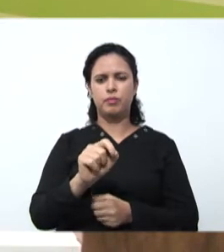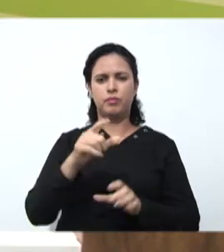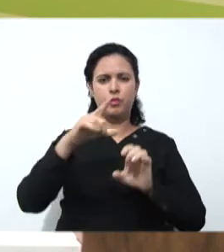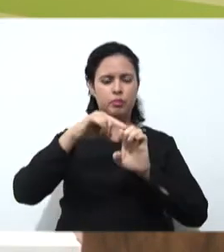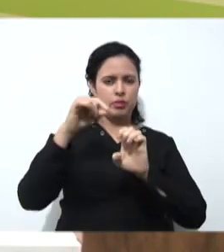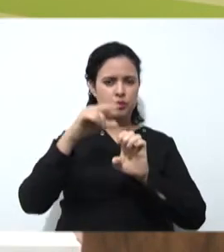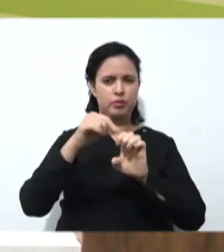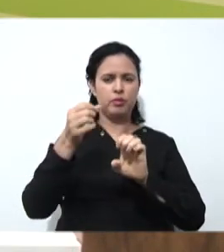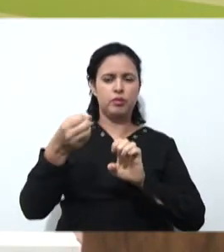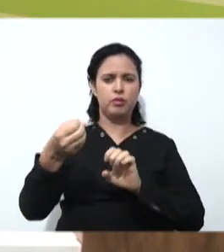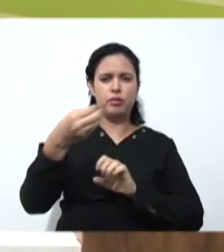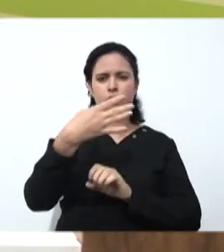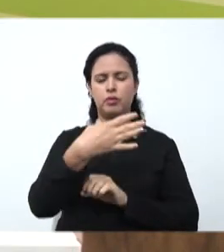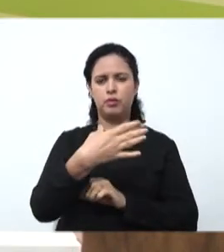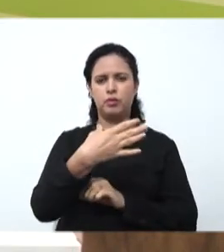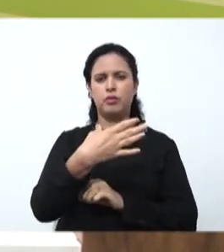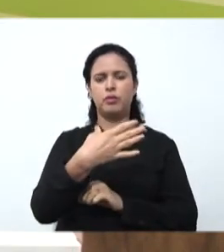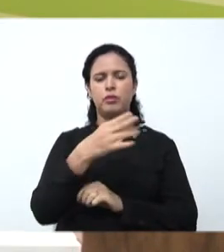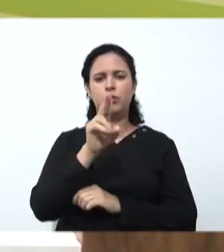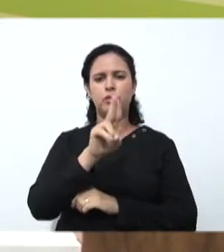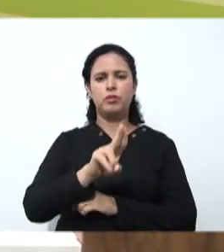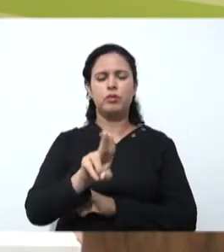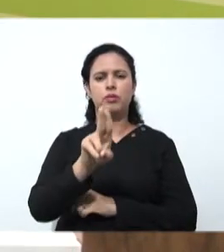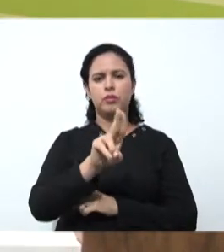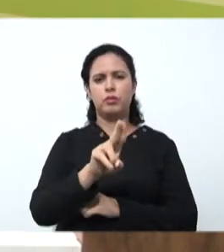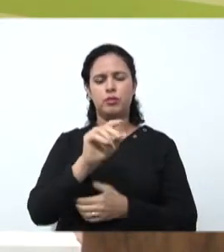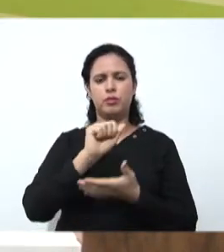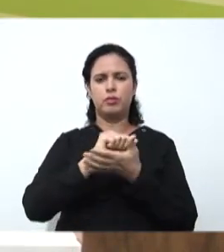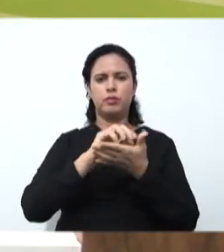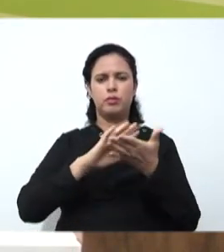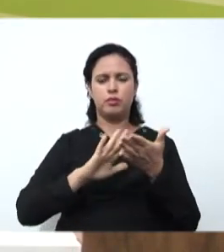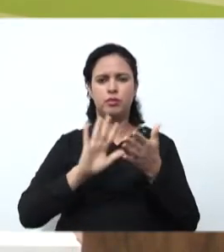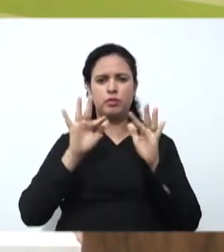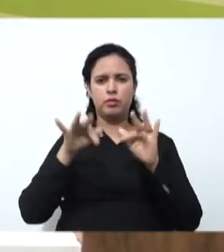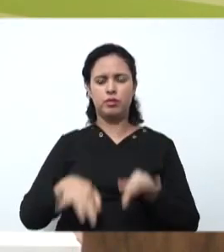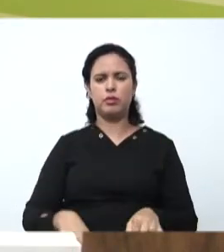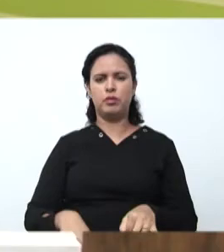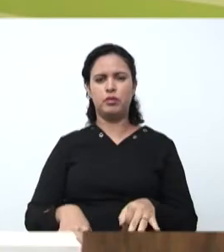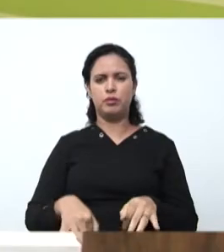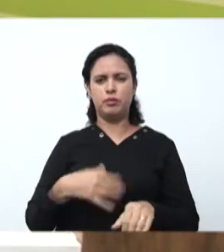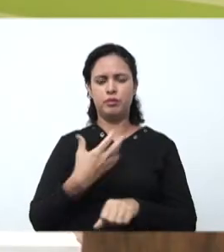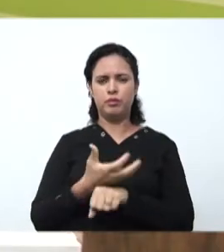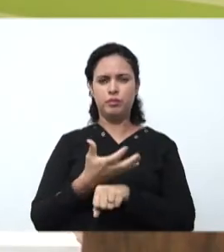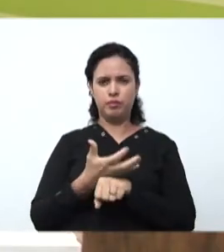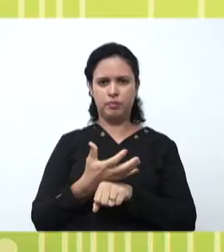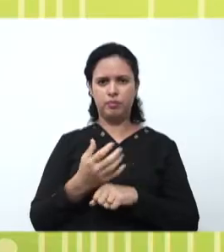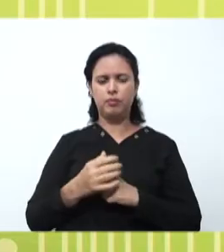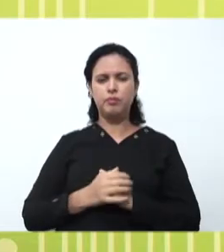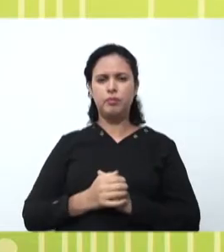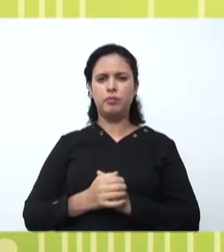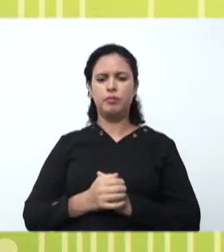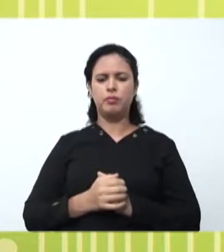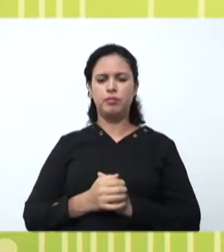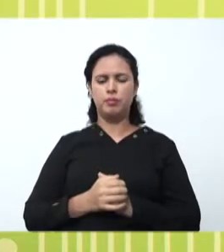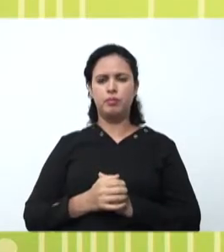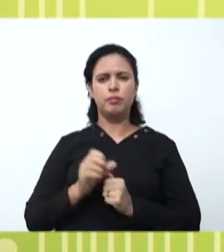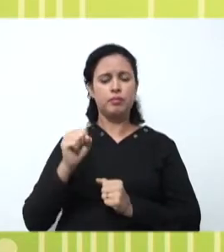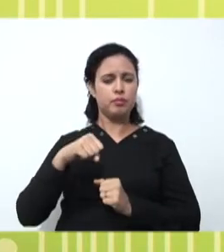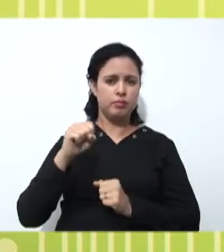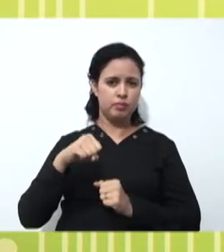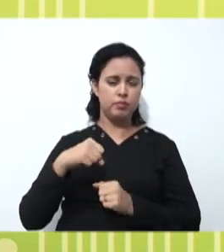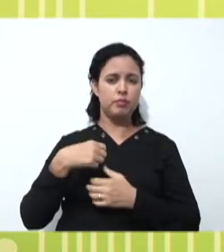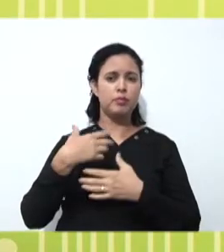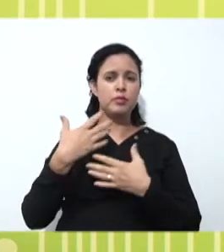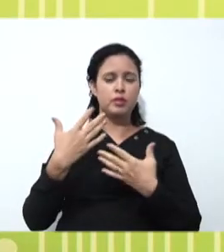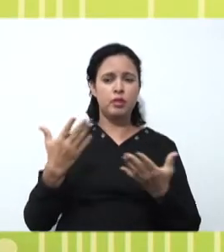empreendedores, inovadores, né? A partir dessa atividade fim, não é? Da disciplina, né? Com certeza.